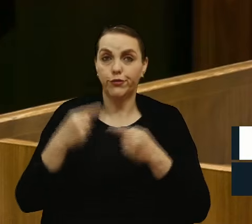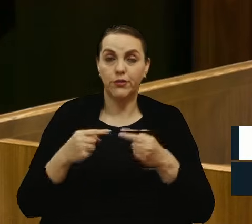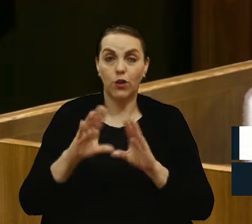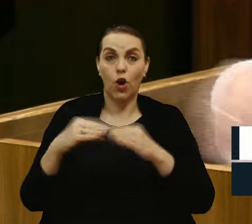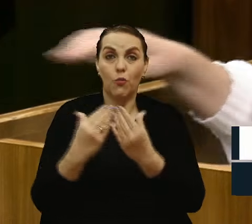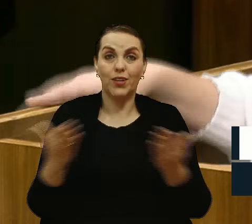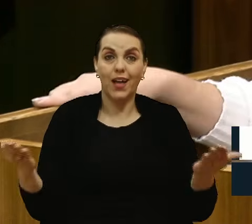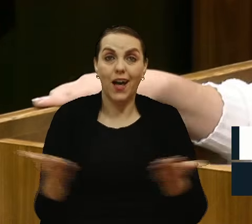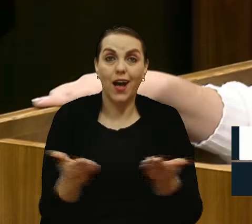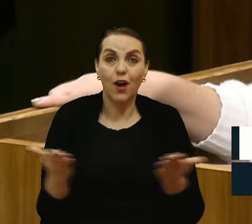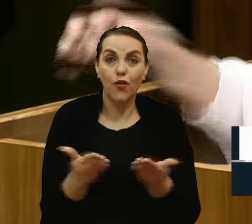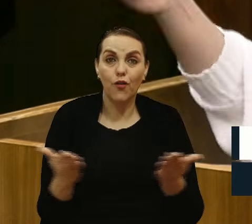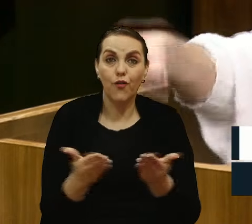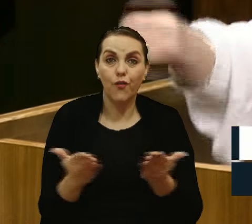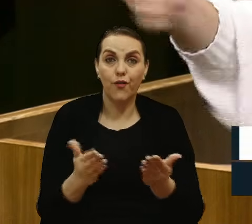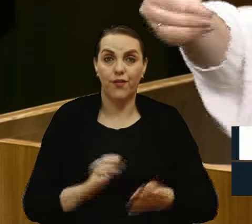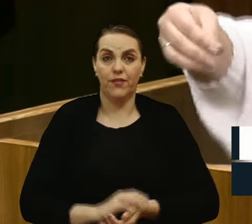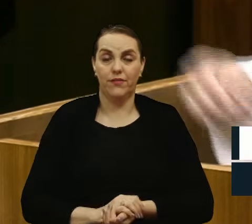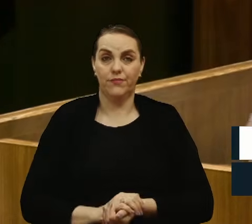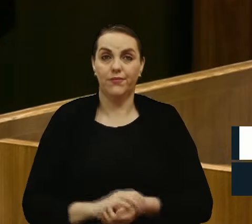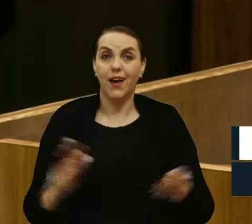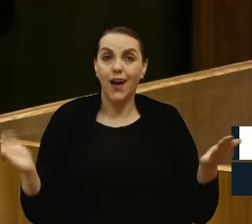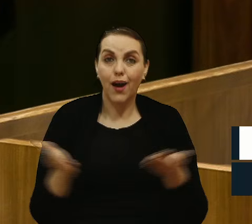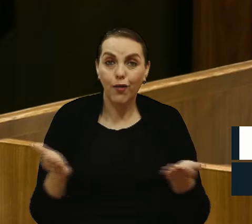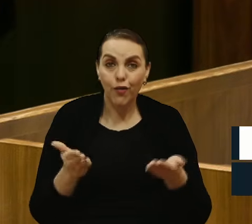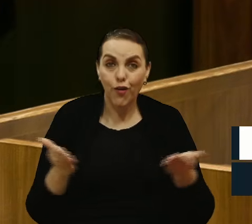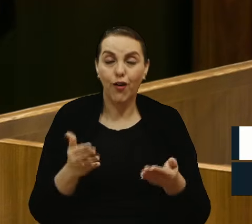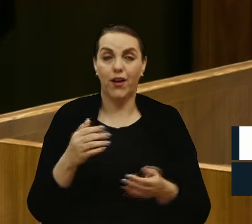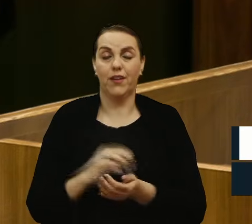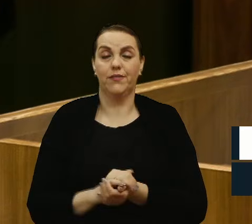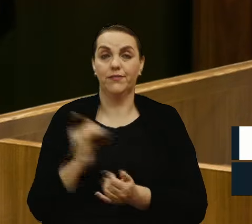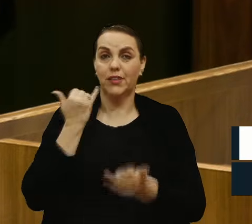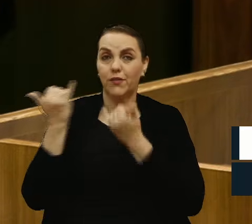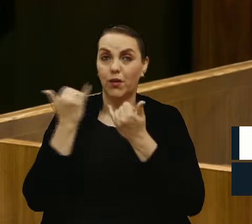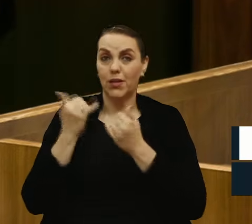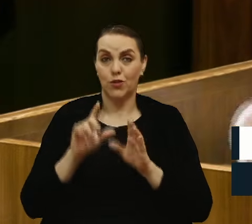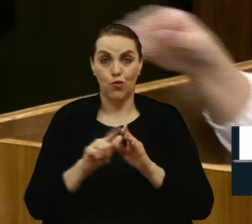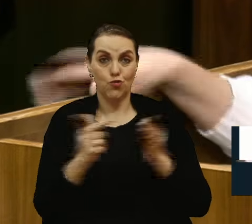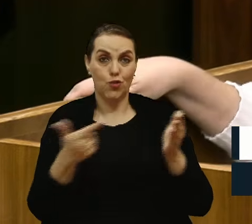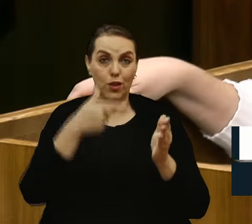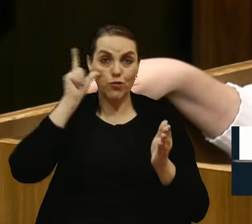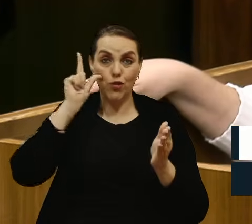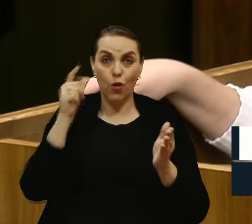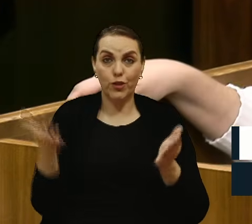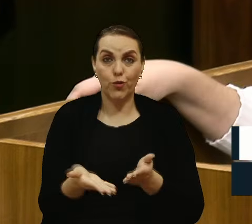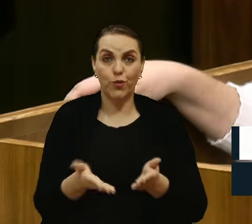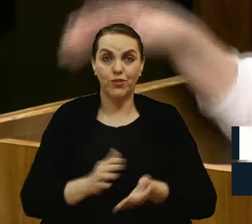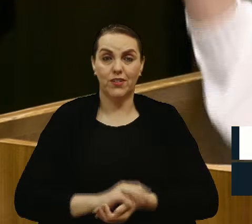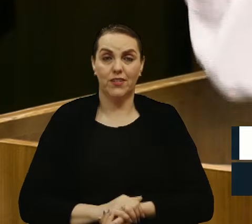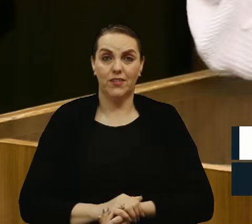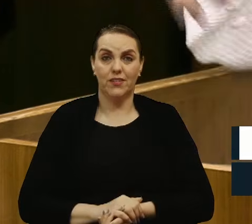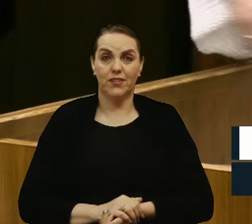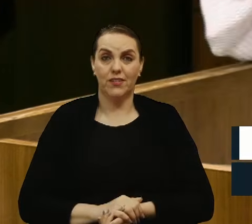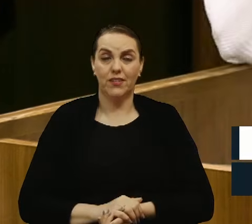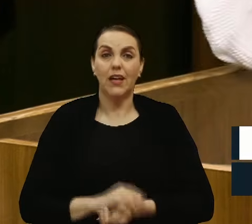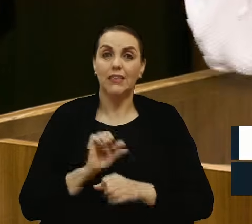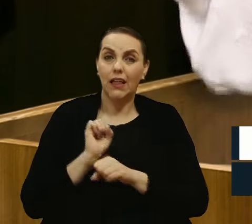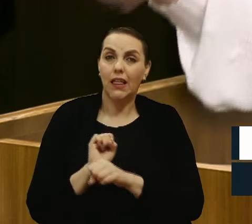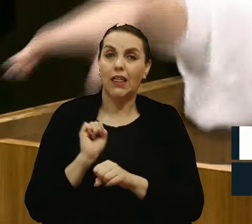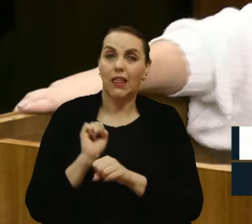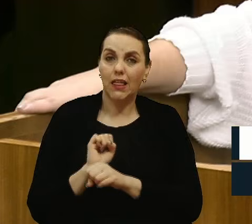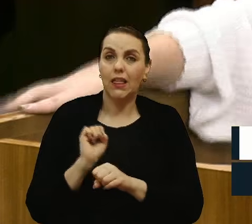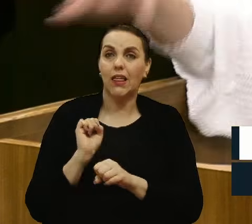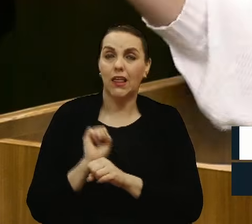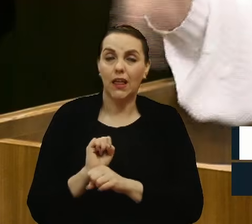comunidade é agora. É agora, é nesse momento que a gente precisa de informação, está no Jornal Pioneiro de ontem e de hoje. Daí a gente vai esperar ele vir em